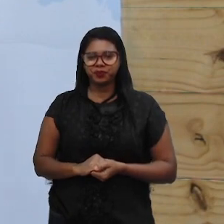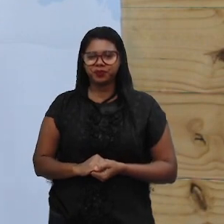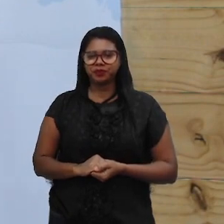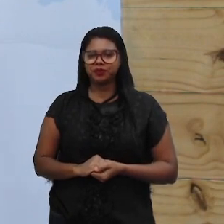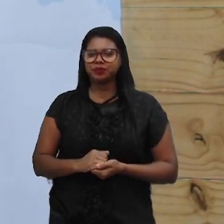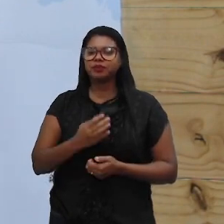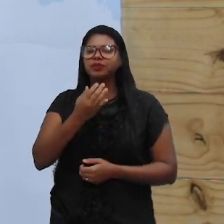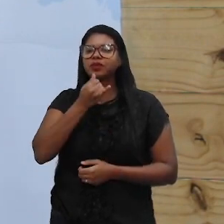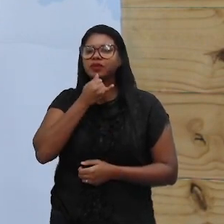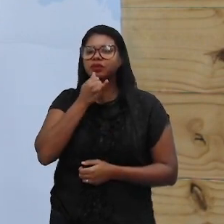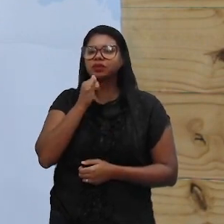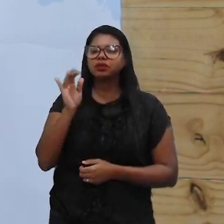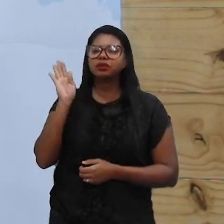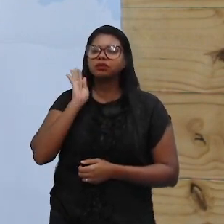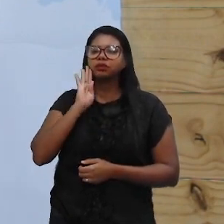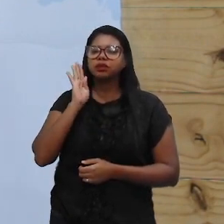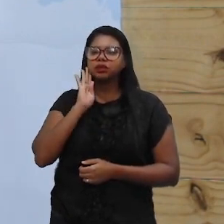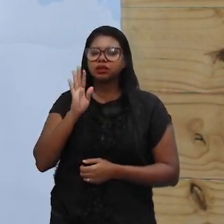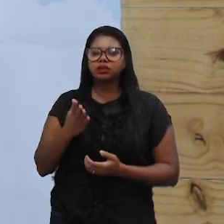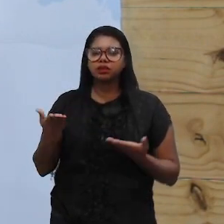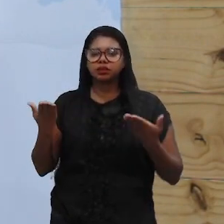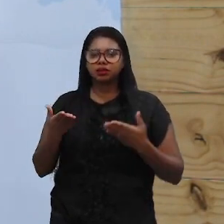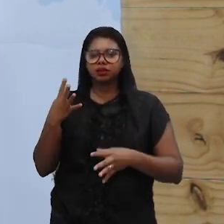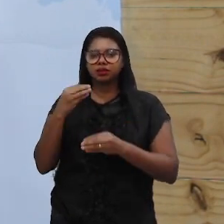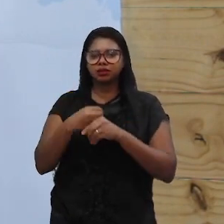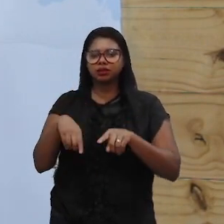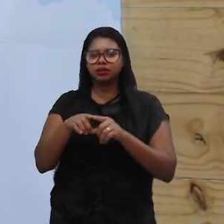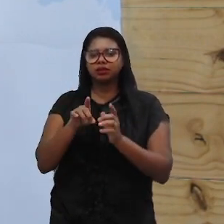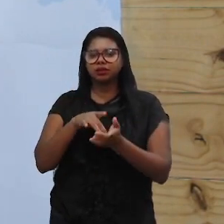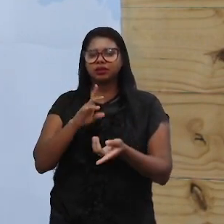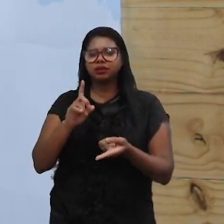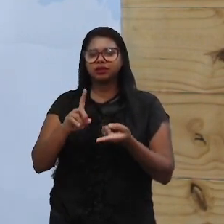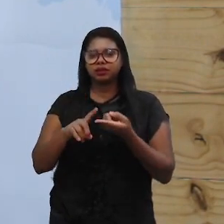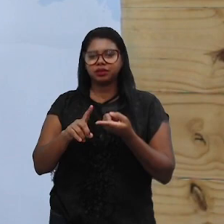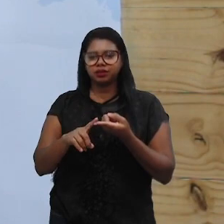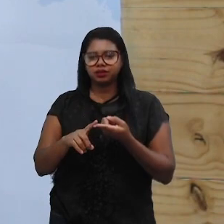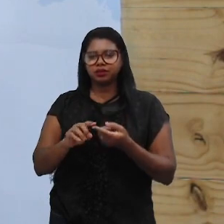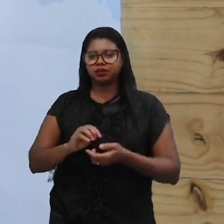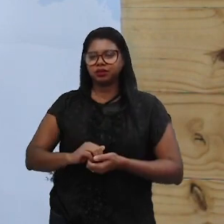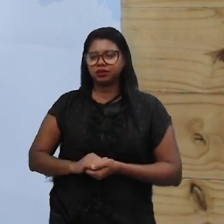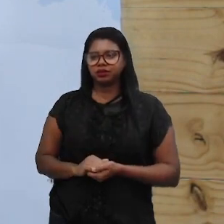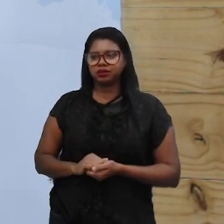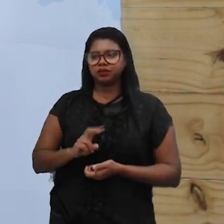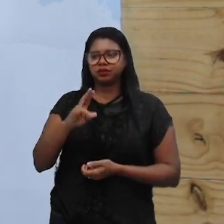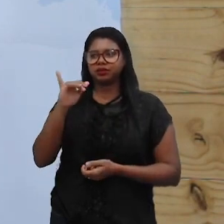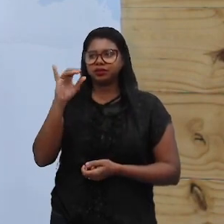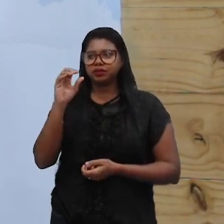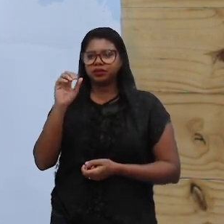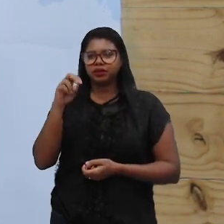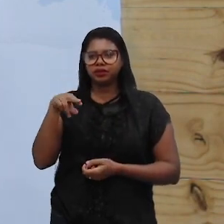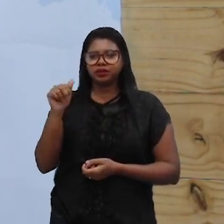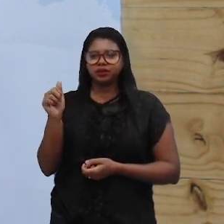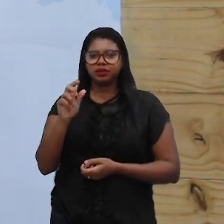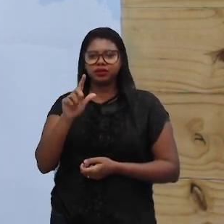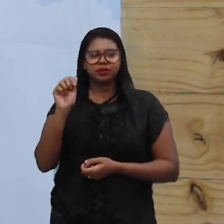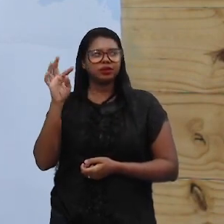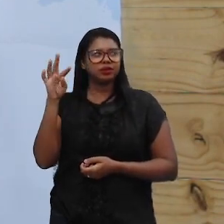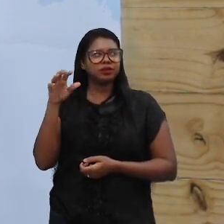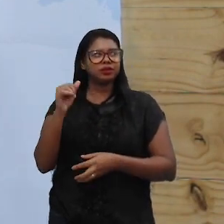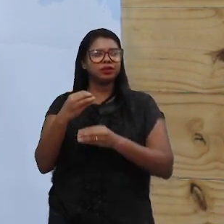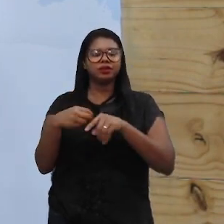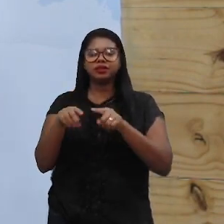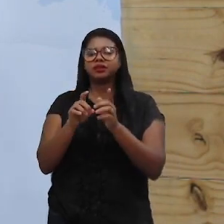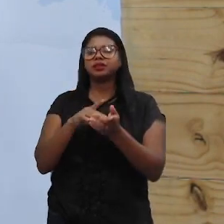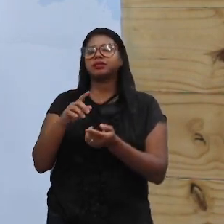Um exemplo bem legal é da vinho na lata. É um protótipo, né, de